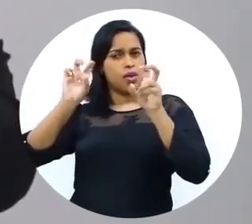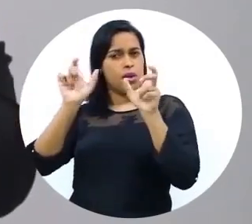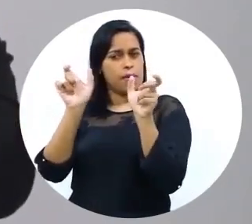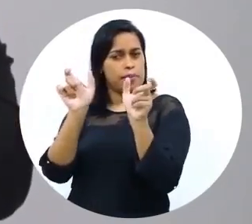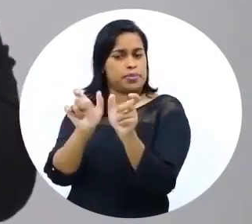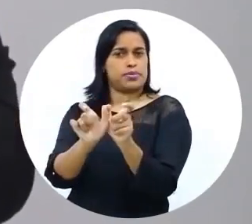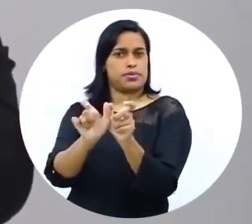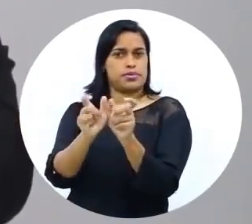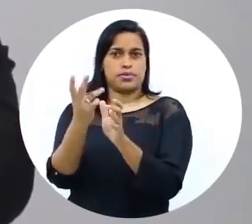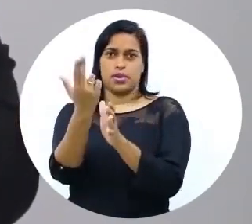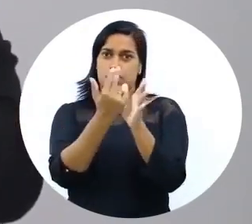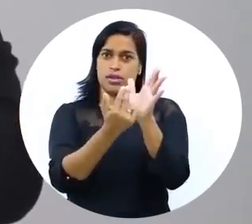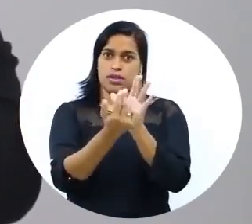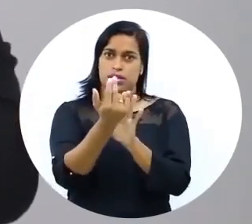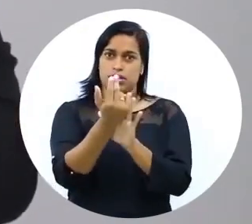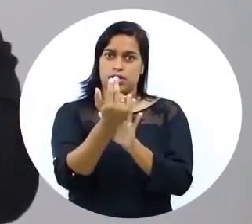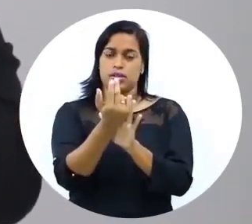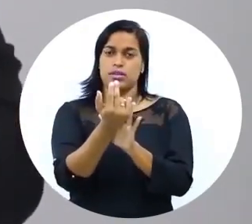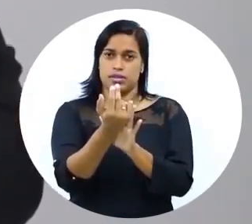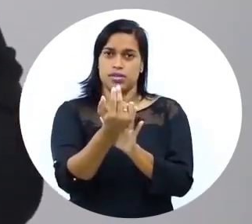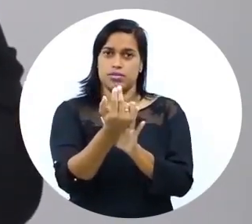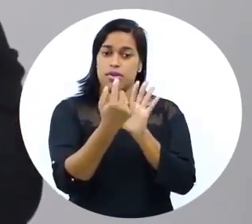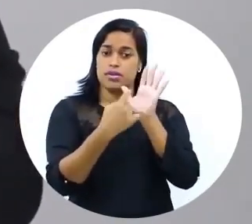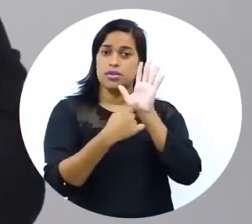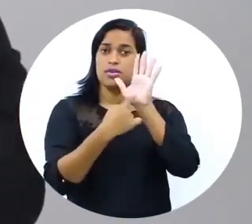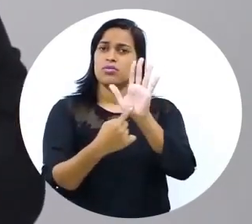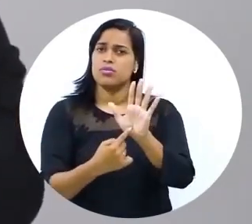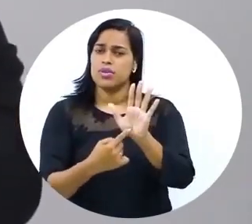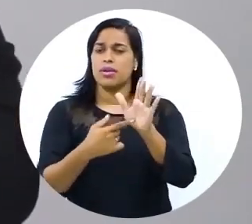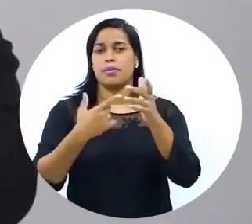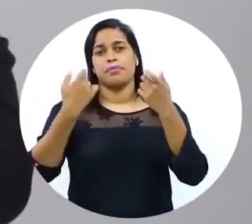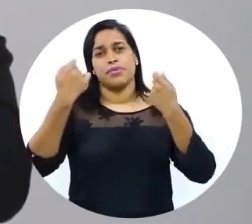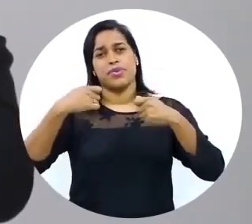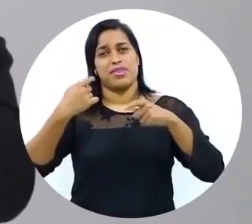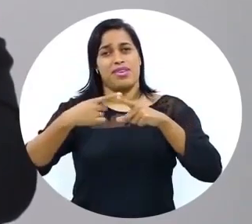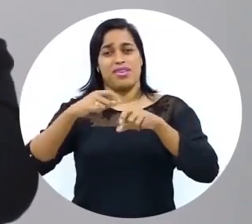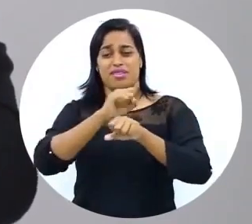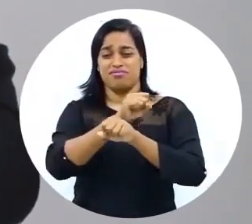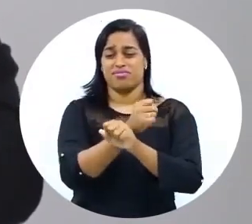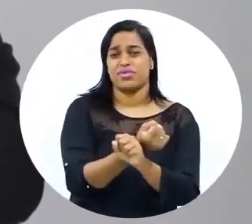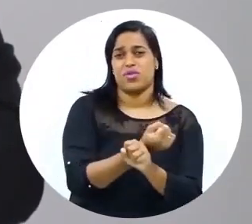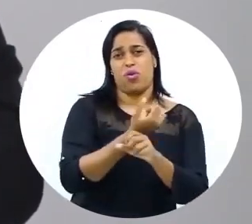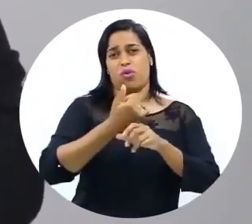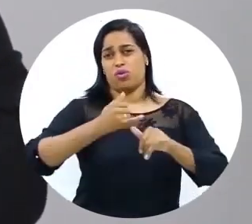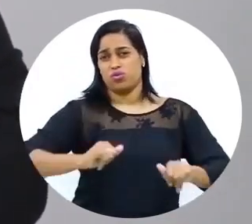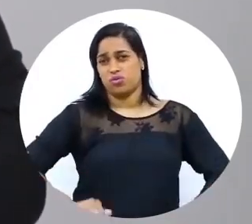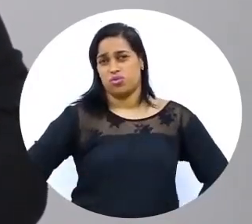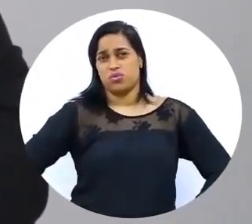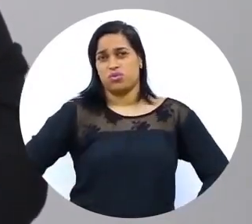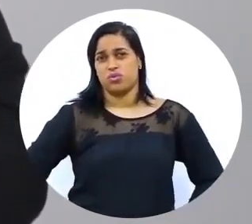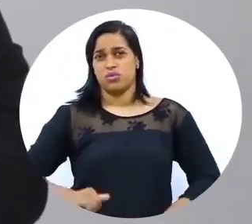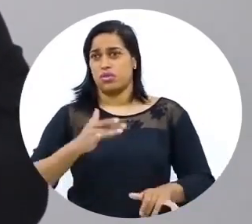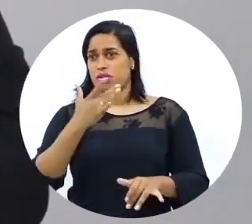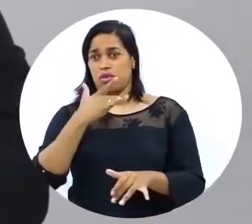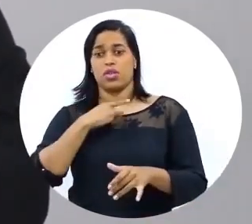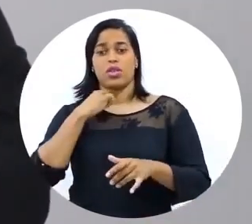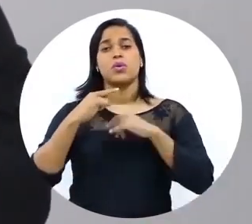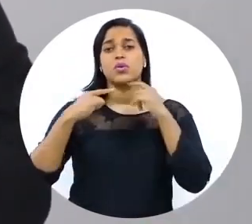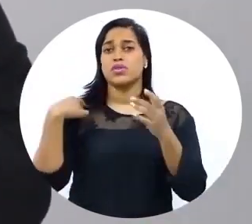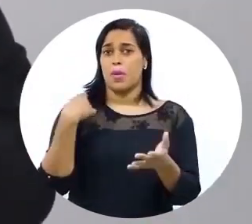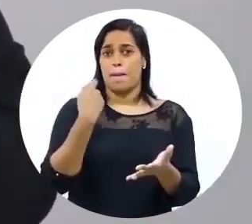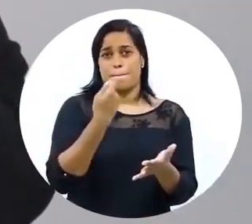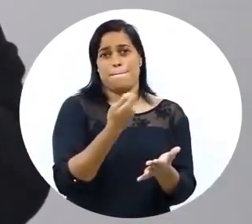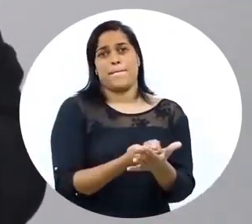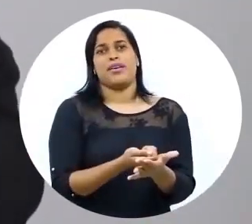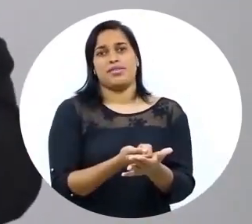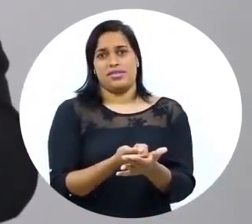é uma imagem constituída de 3 paus, que era um instrumento de tortura para os agricultores que não conseguiam pagar os